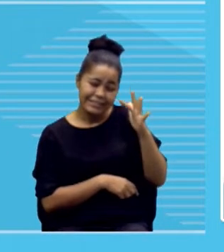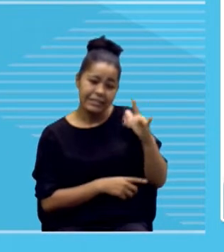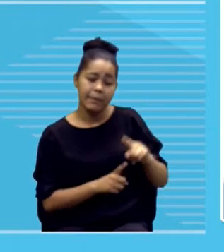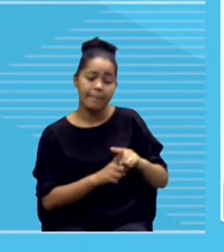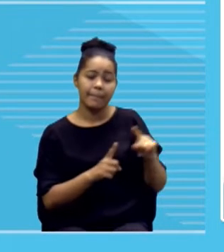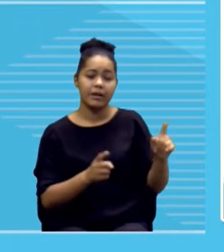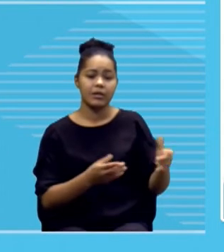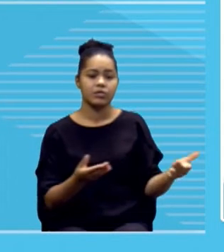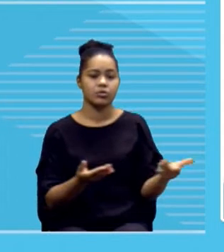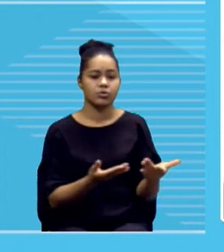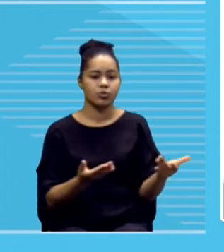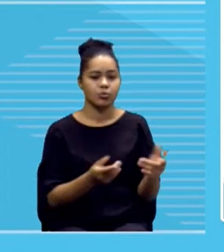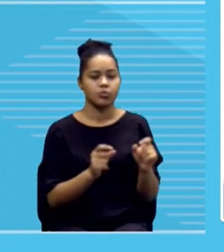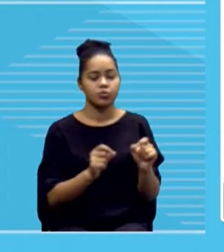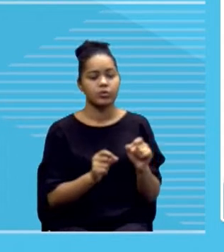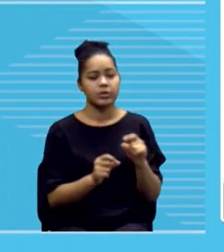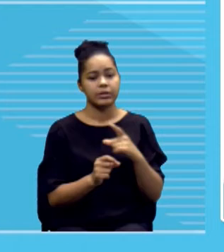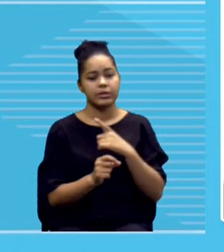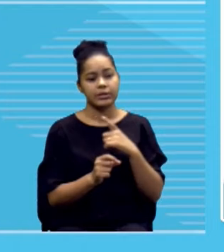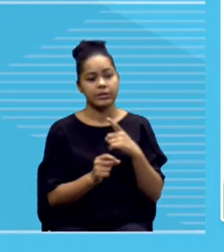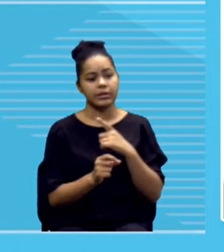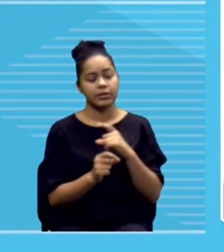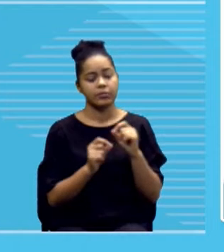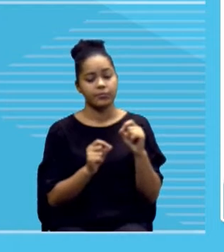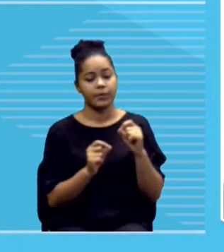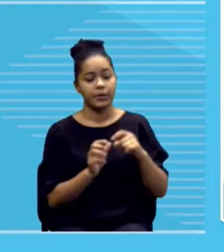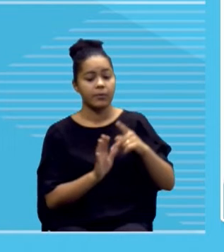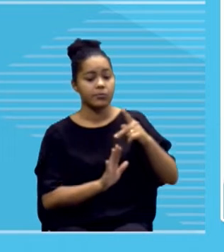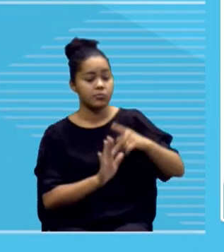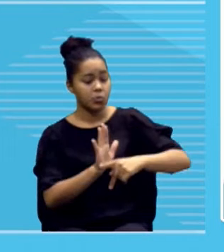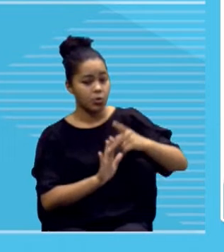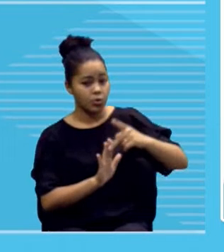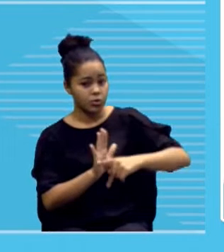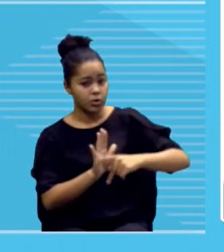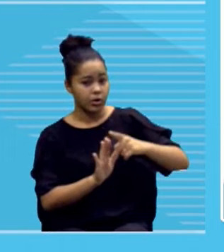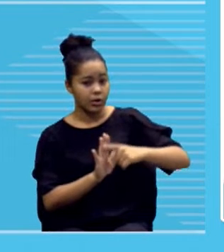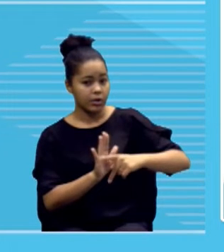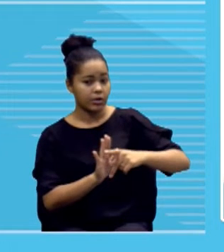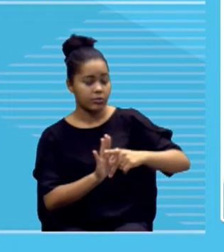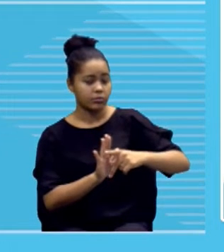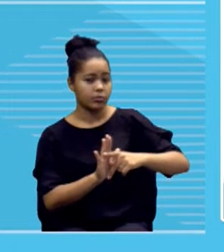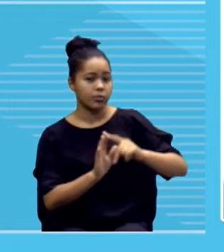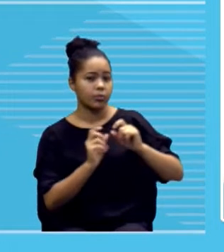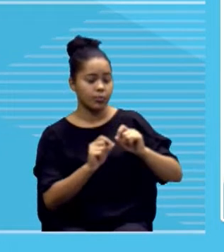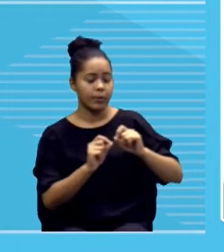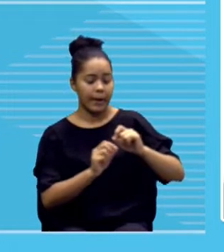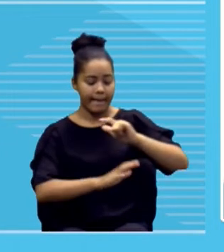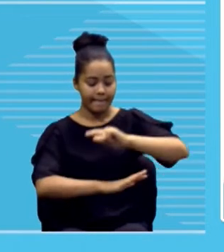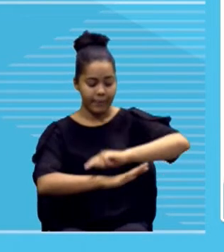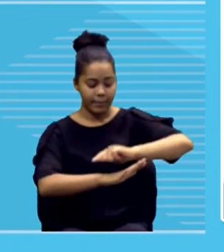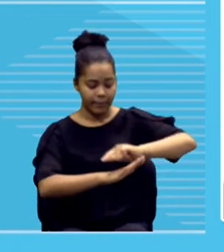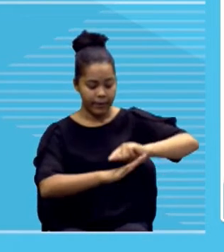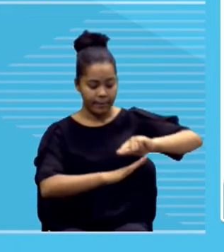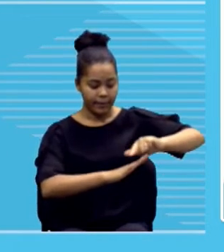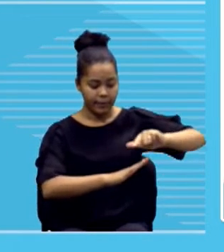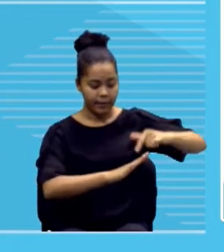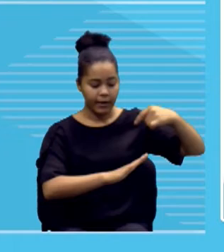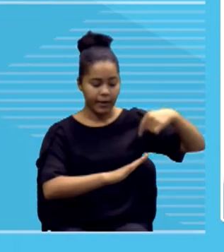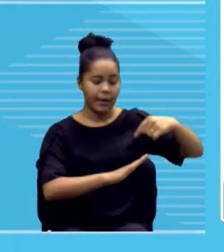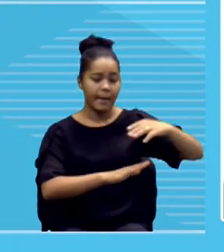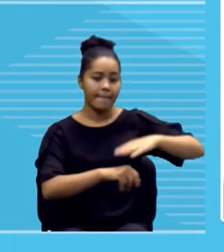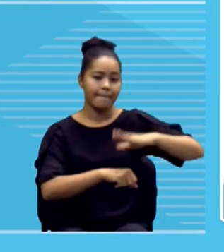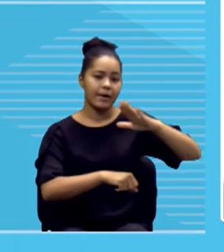casos não, na verdade você tem projetos onde a energia solar, as placas que você vai instalar, saem